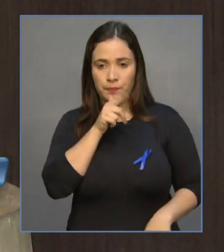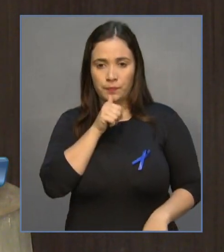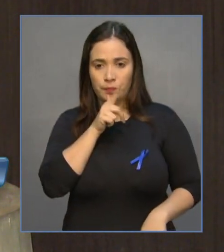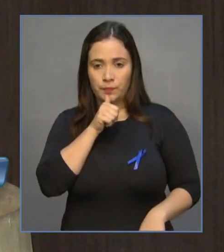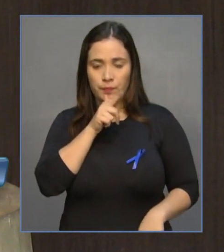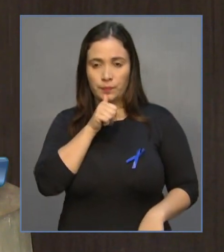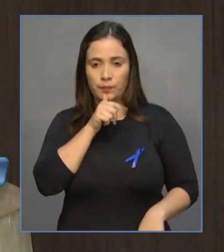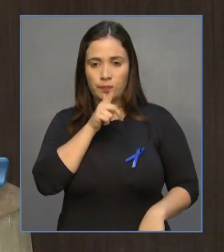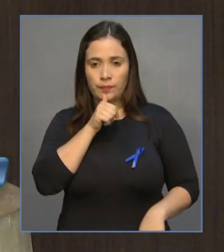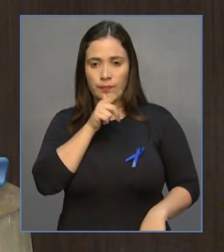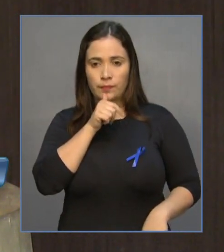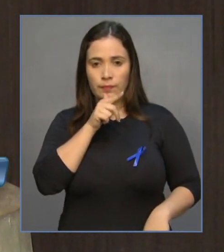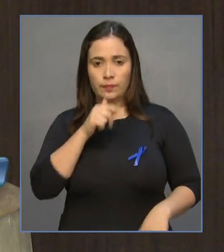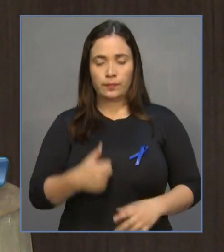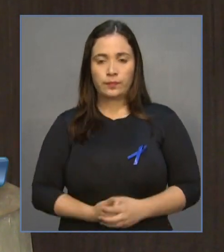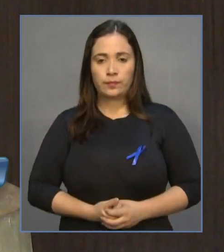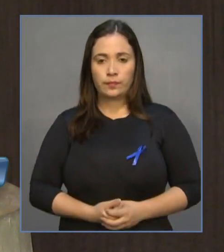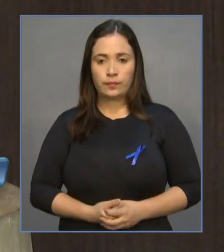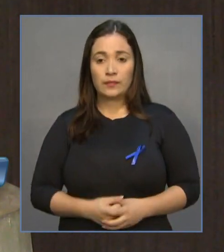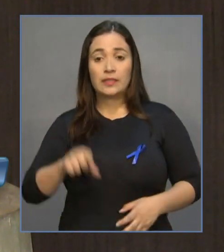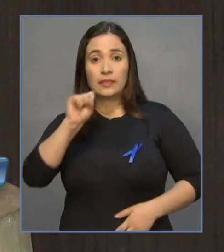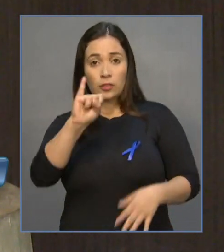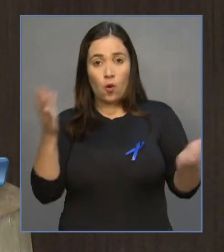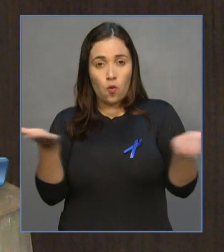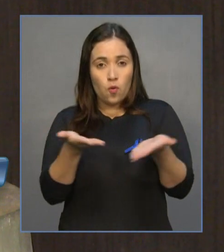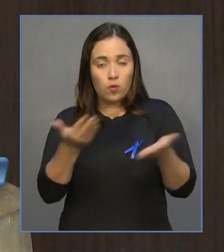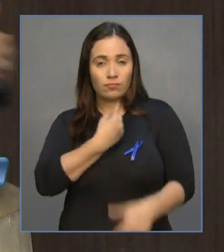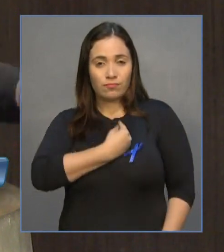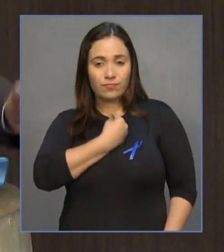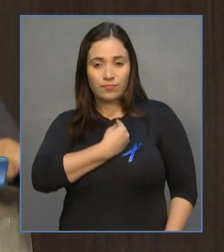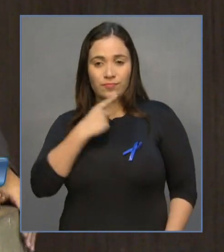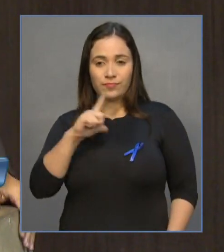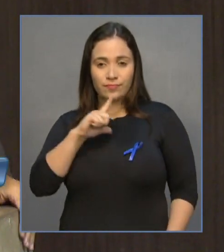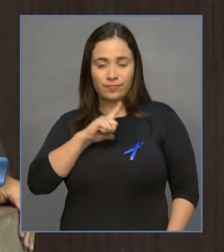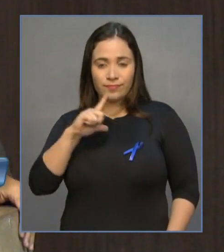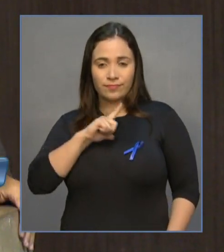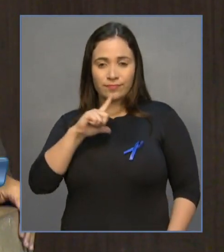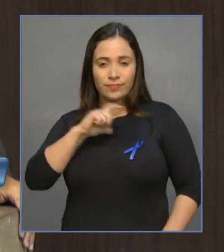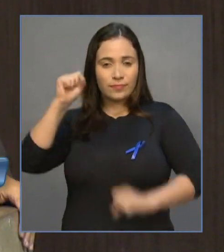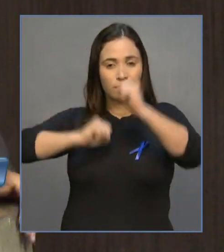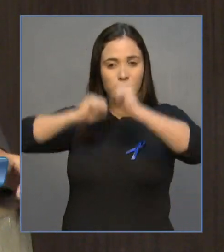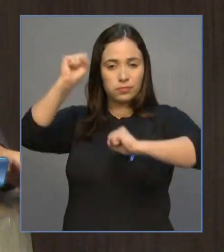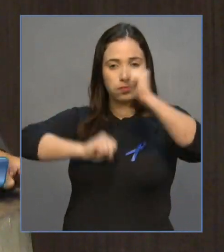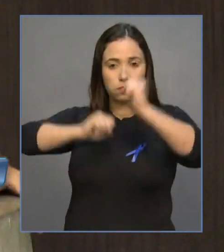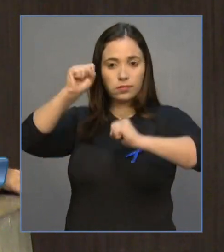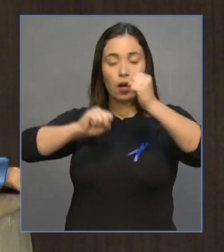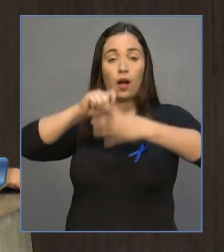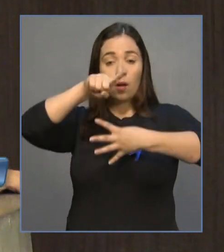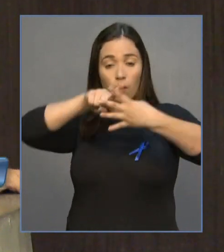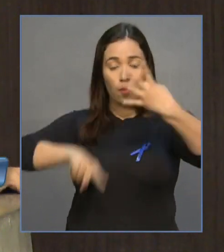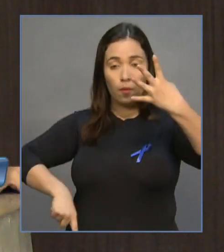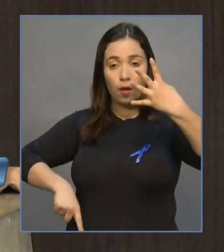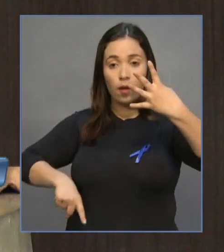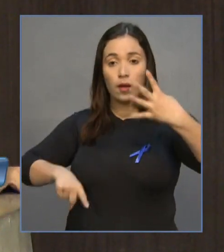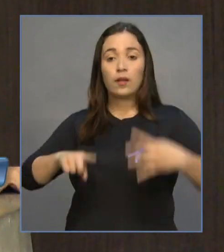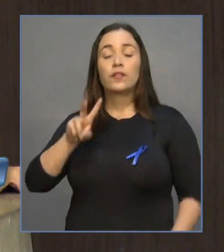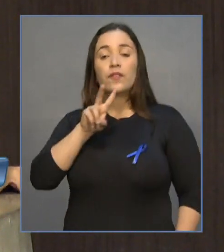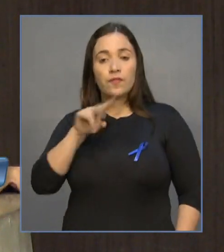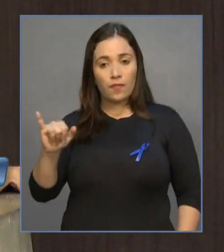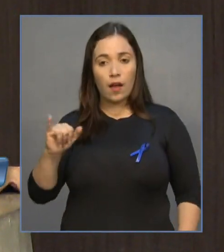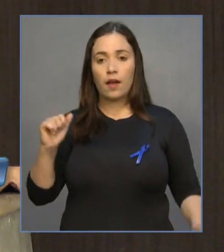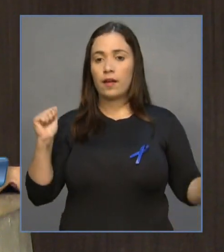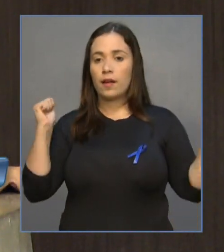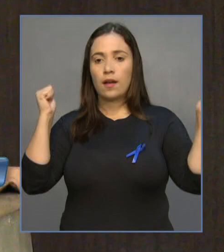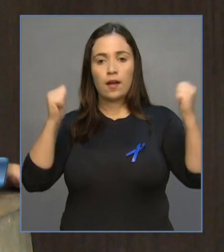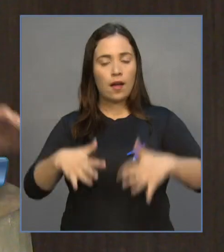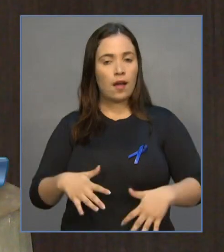se juntas estivessem hoje em funcionamento, esses 4 empreendimentos, por água que seria suficiente